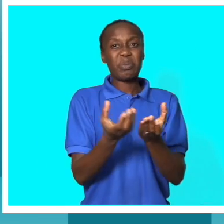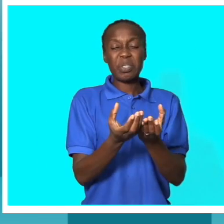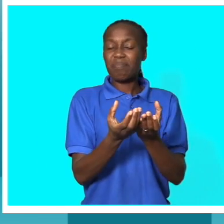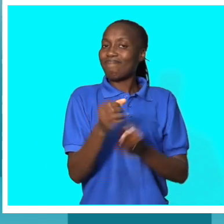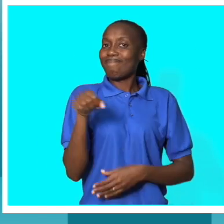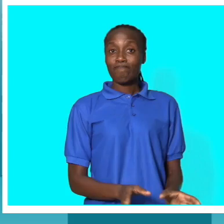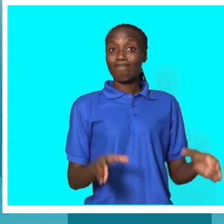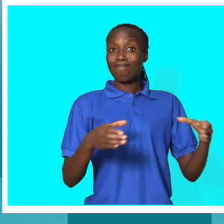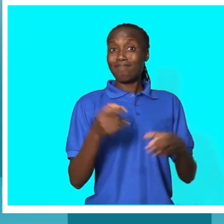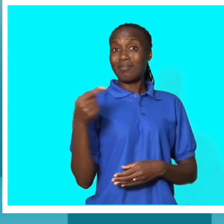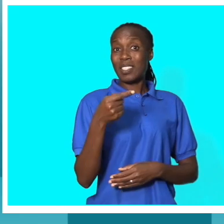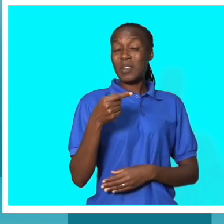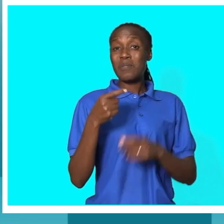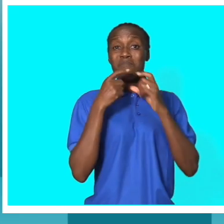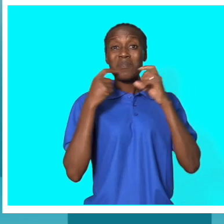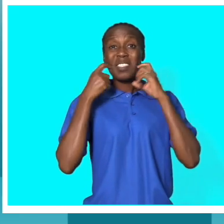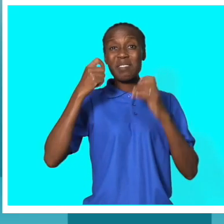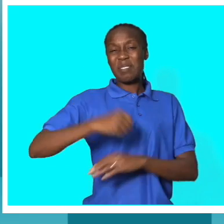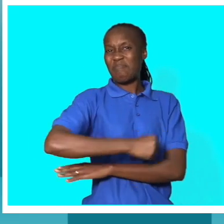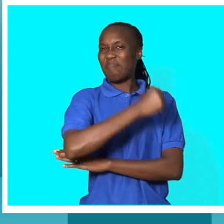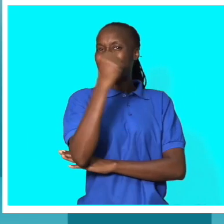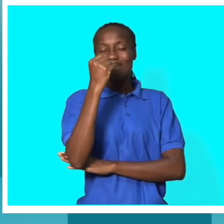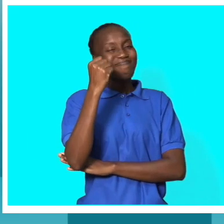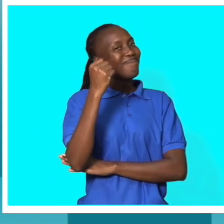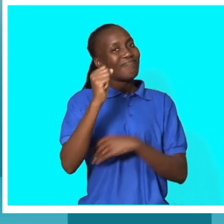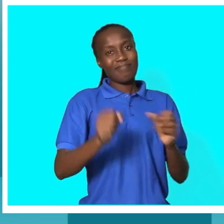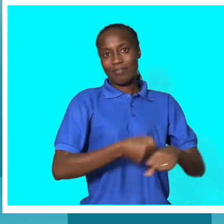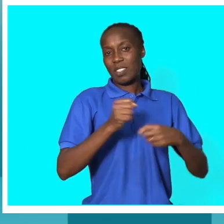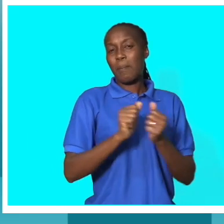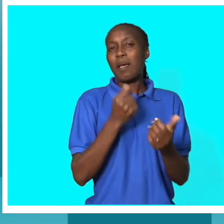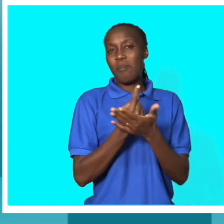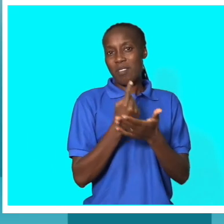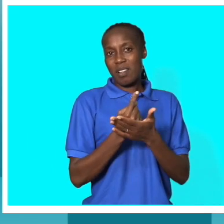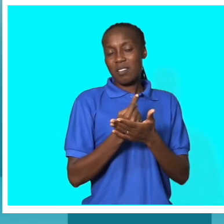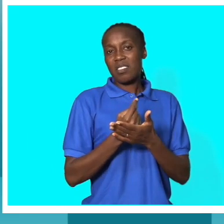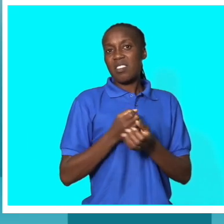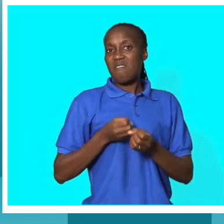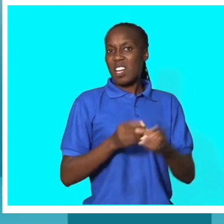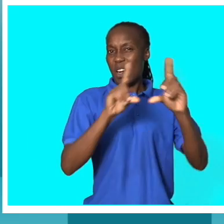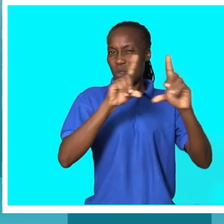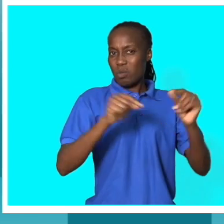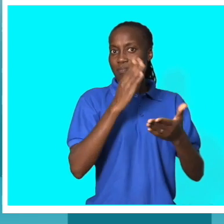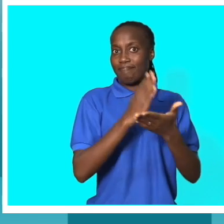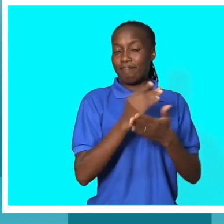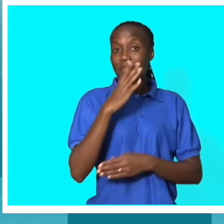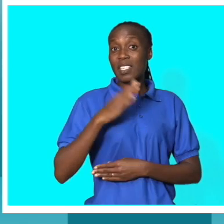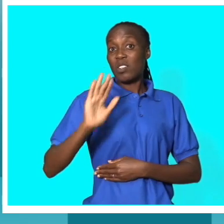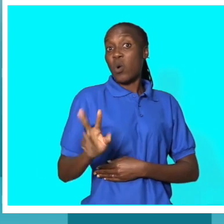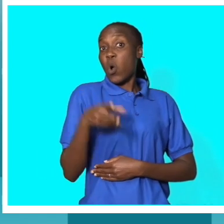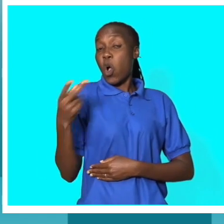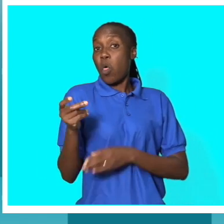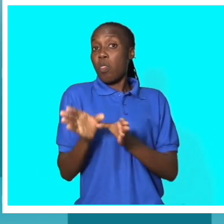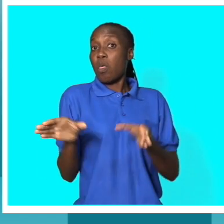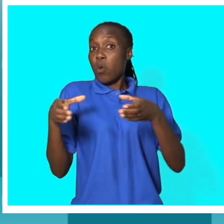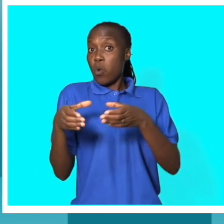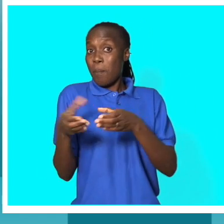na segunda fase. As hipóteses de Moçambique passar para outra fase são nulas e temos que ser honestos nesse sentido, porque, como bem sabemos, para a fase